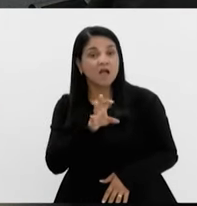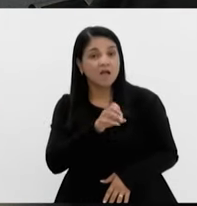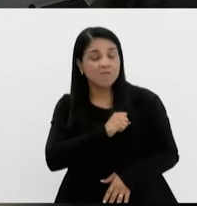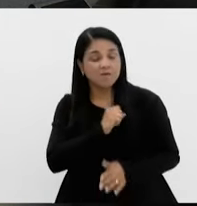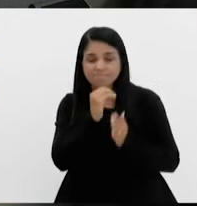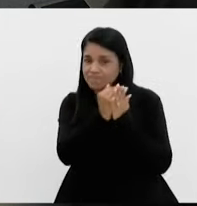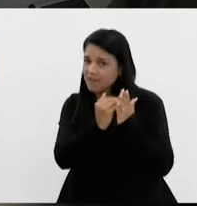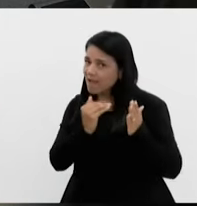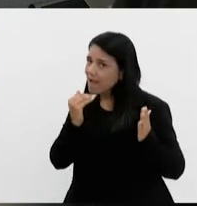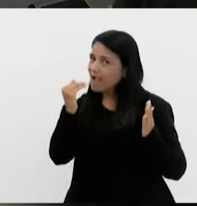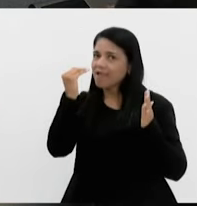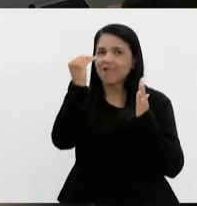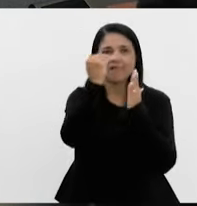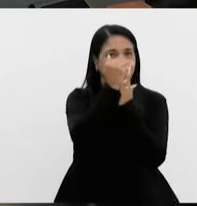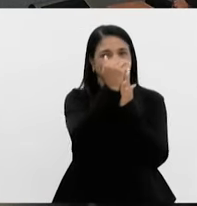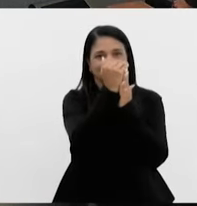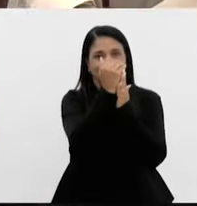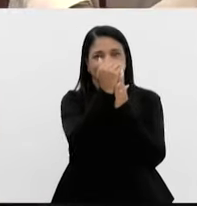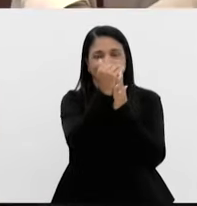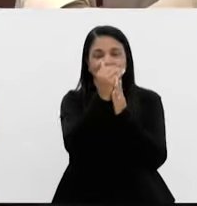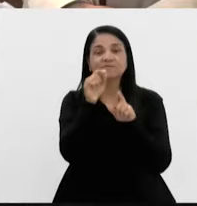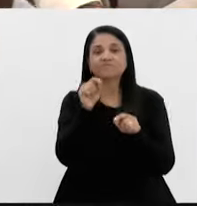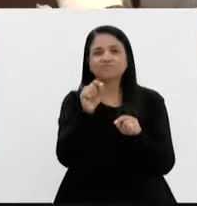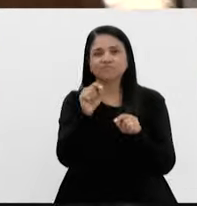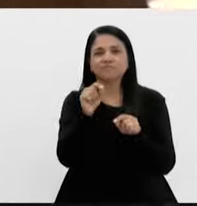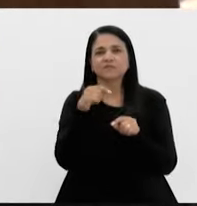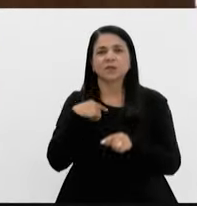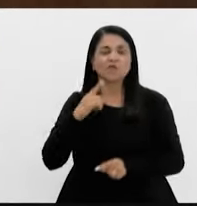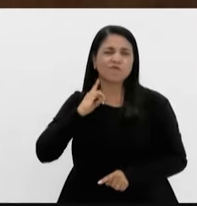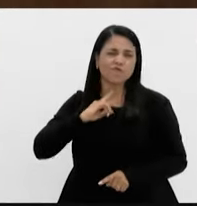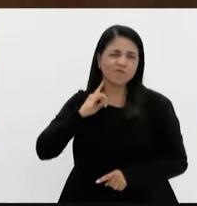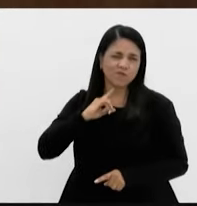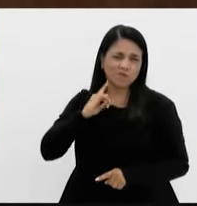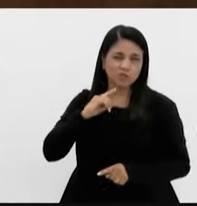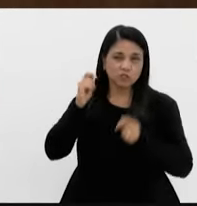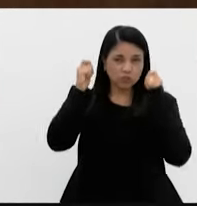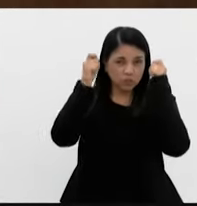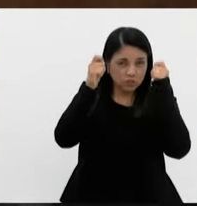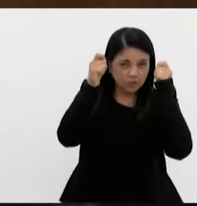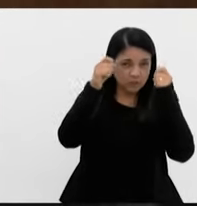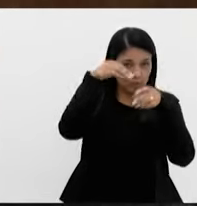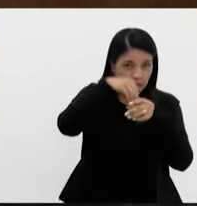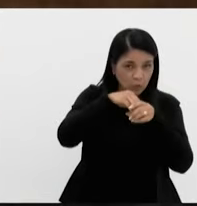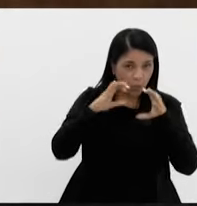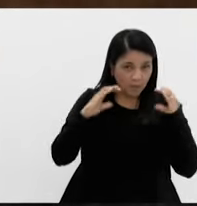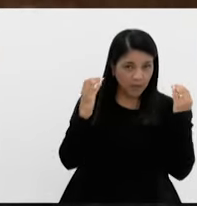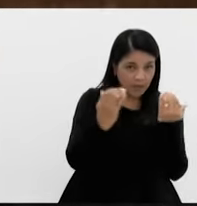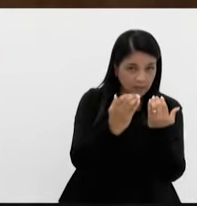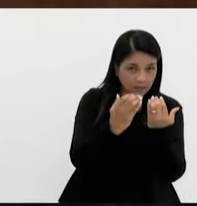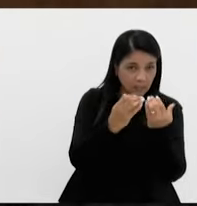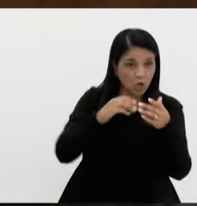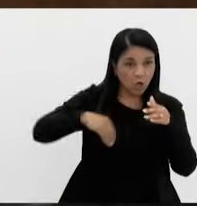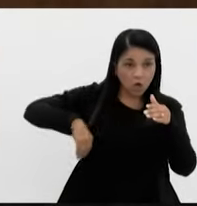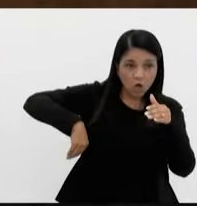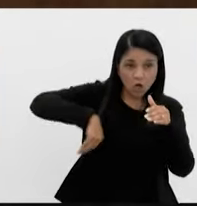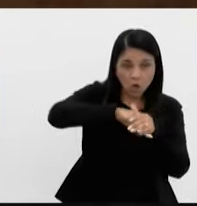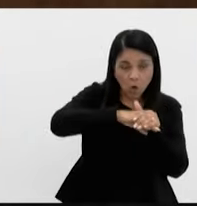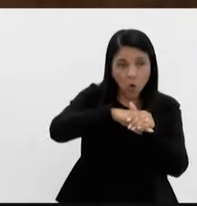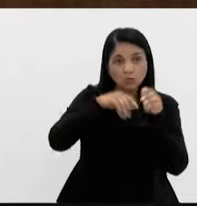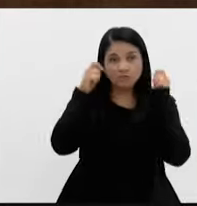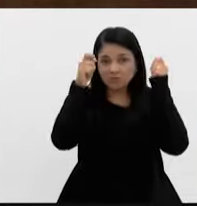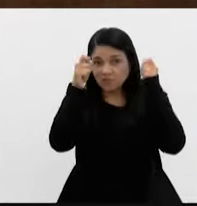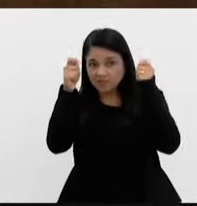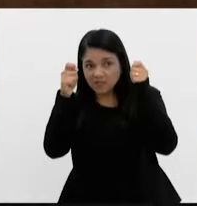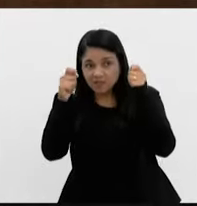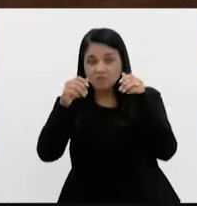condições né você pega um flamenguista já torcendo no Maracanã se faz gol Tá torcendo Se o time também tá torcendo